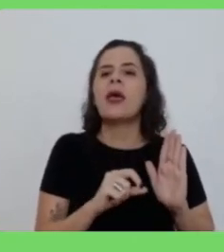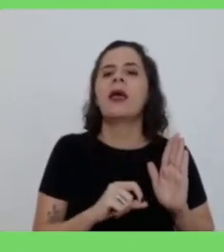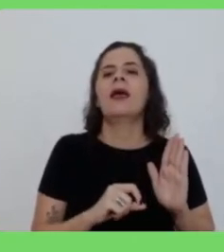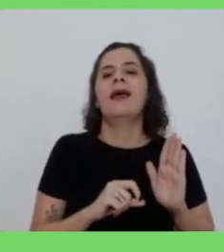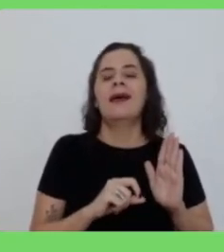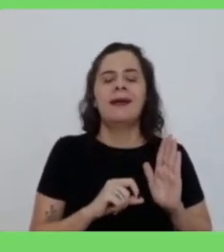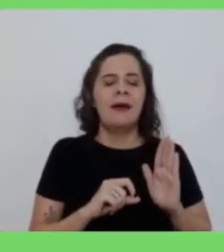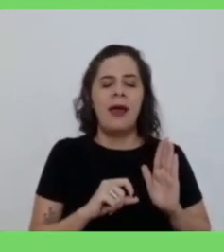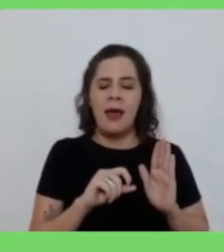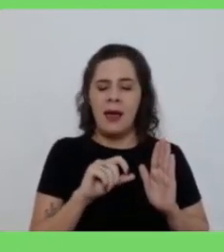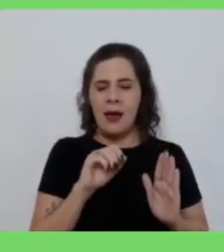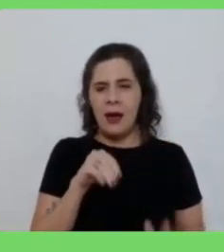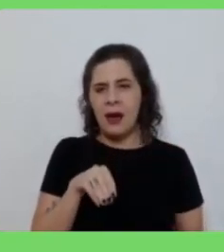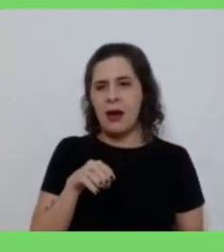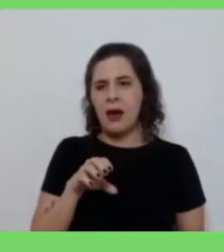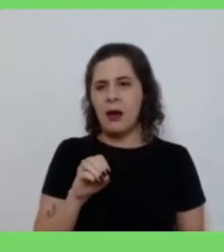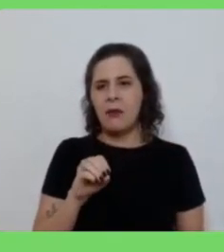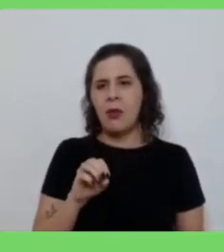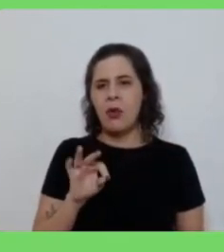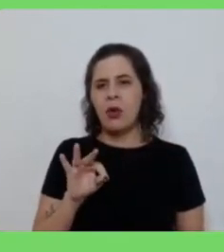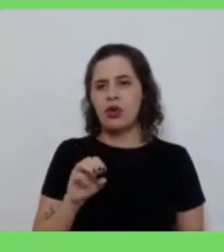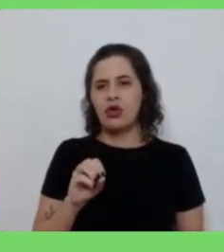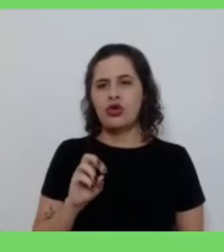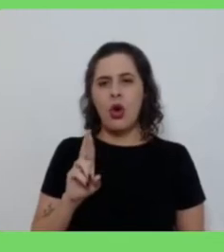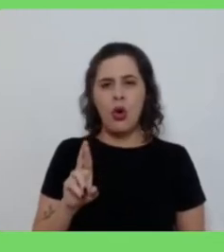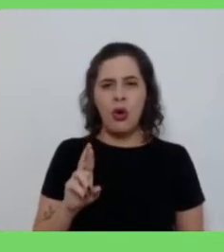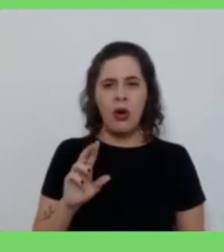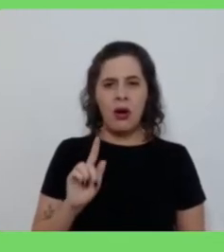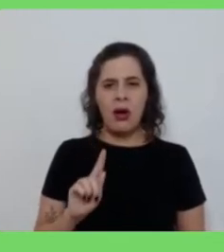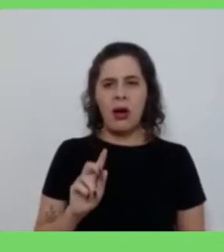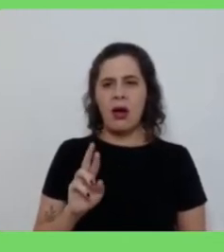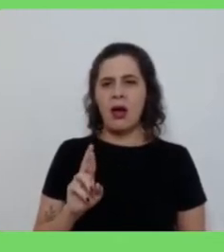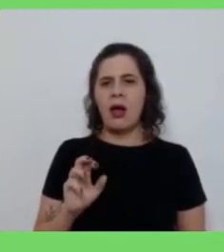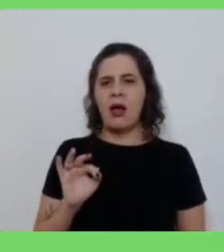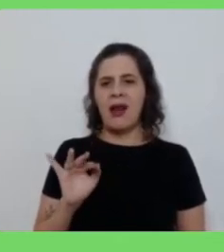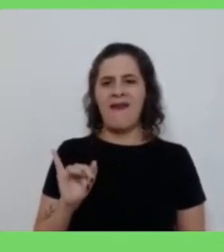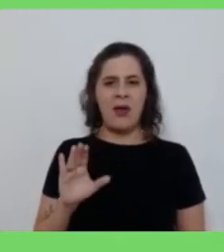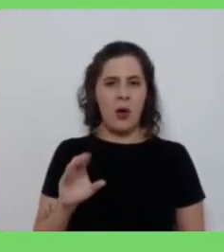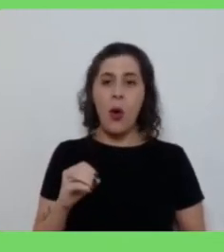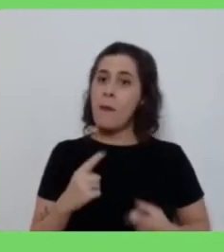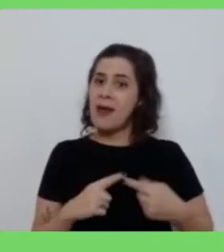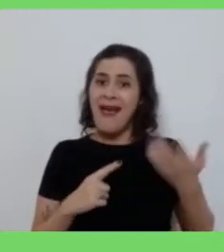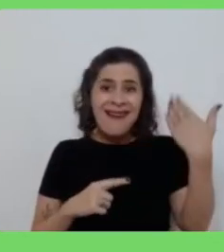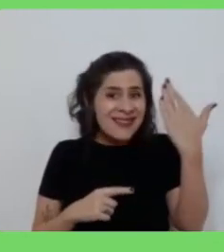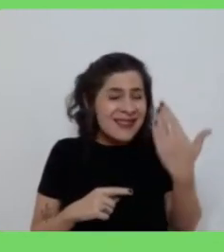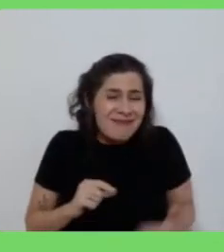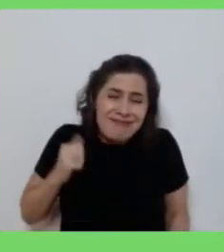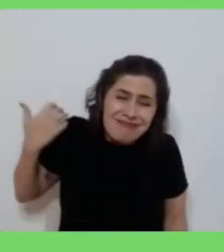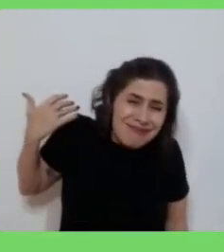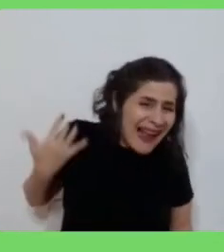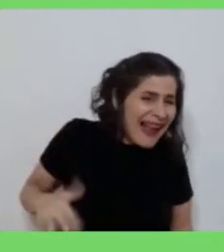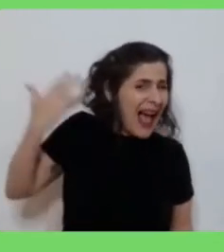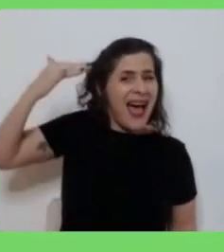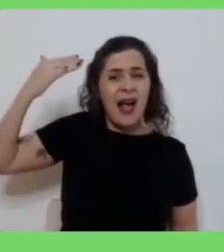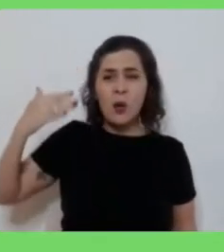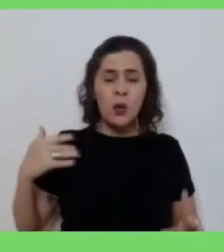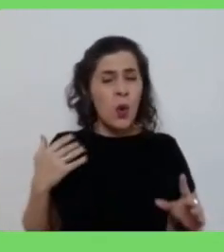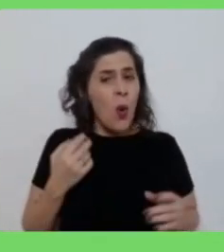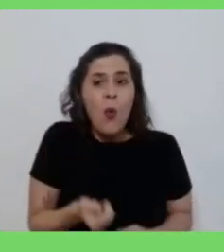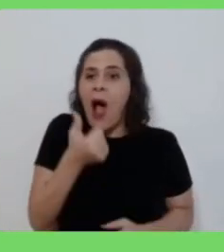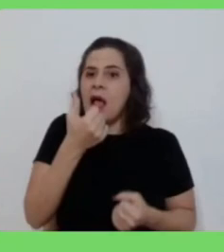caro produzir um jogo eh em tempo caro quando não inviável né E aí a gente tem na verdade